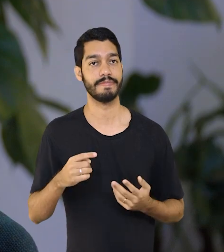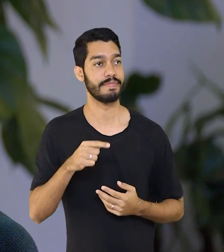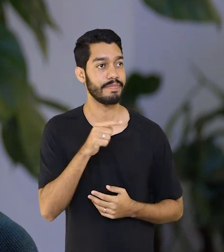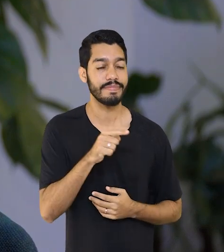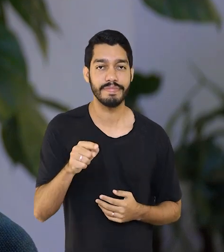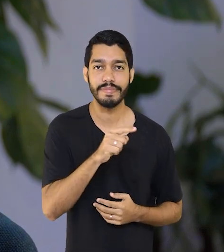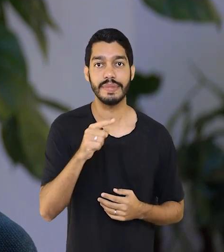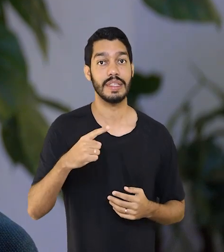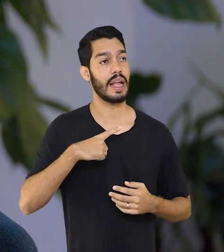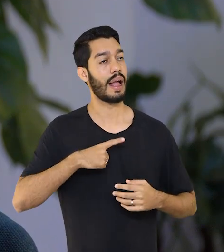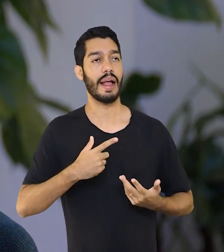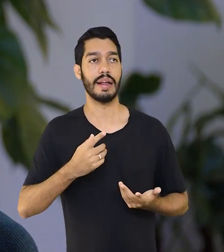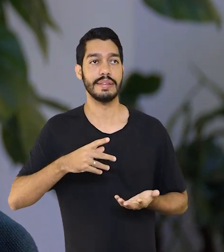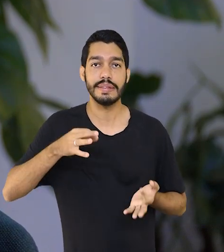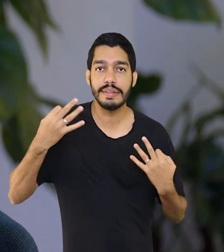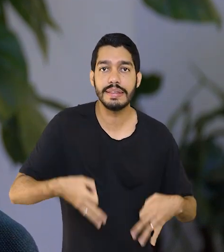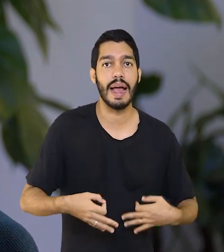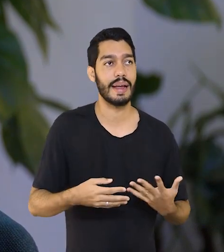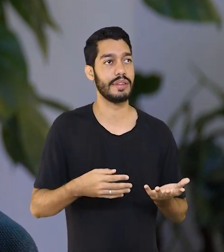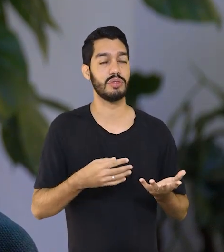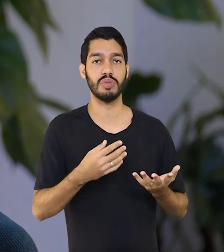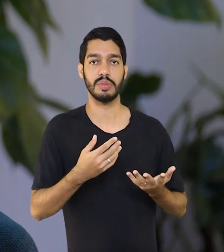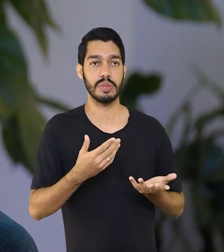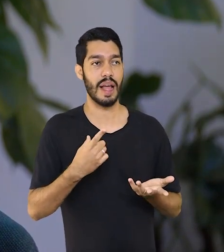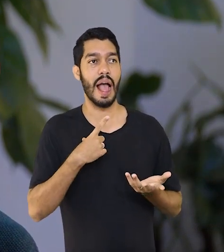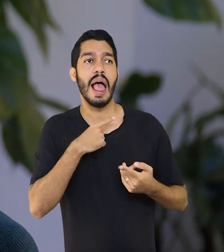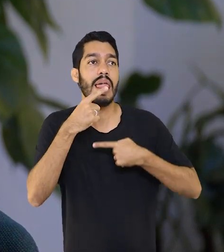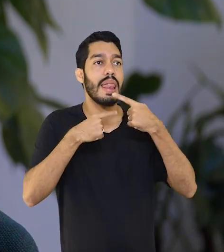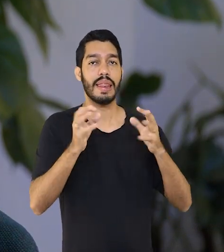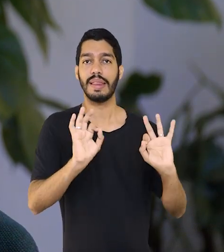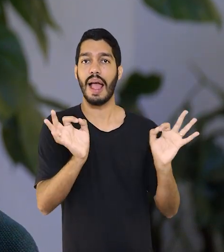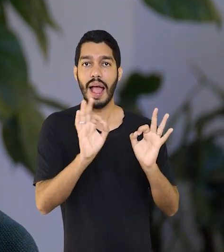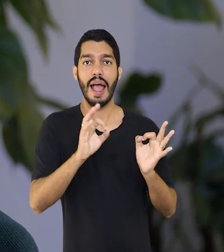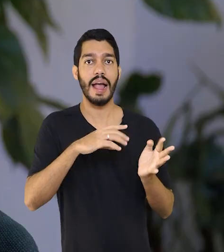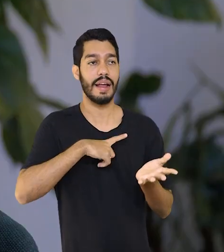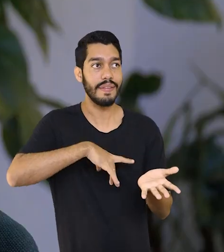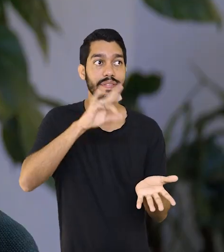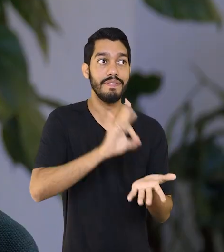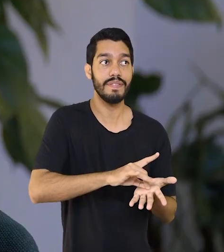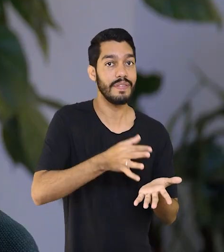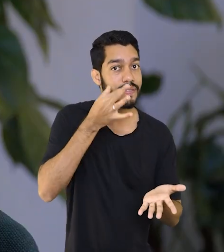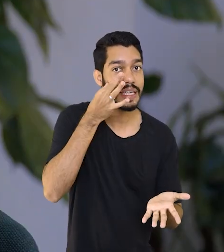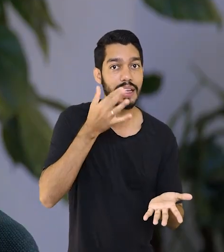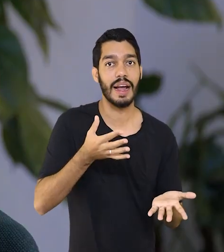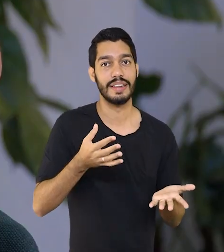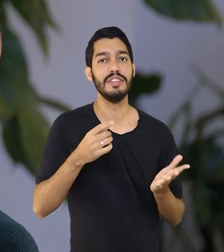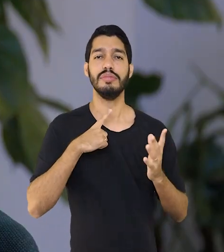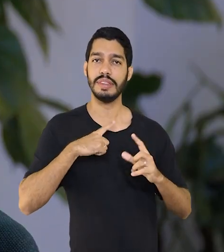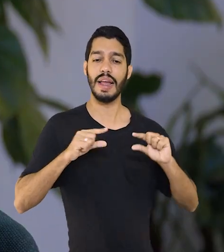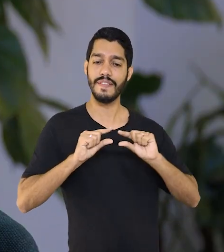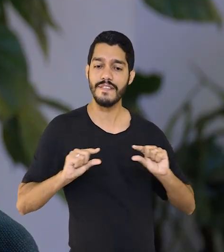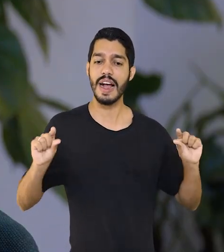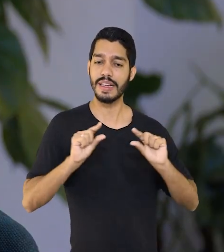as emissões que estão. É indiscutível, sim, mas na forma que a ciência apresenta esse tipo de problema, além